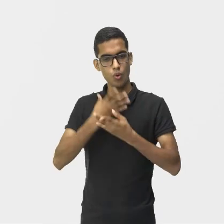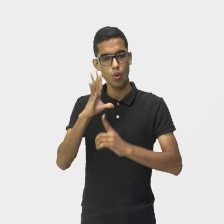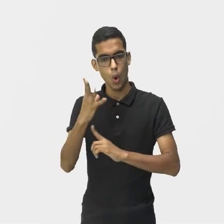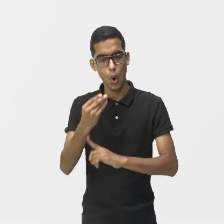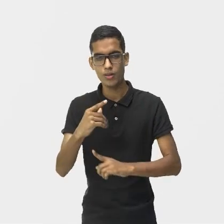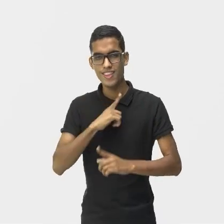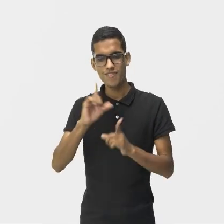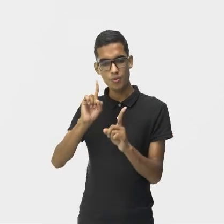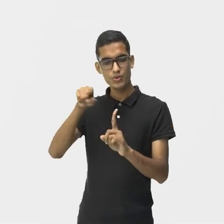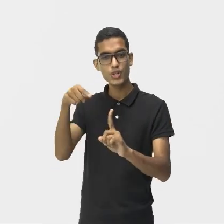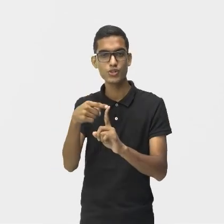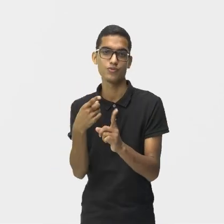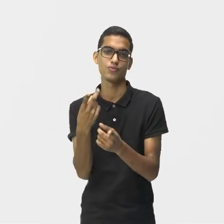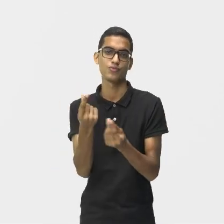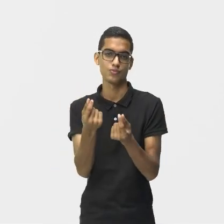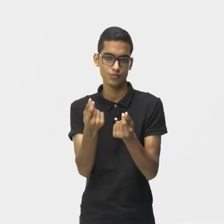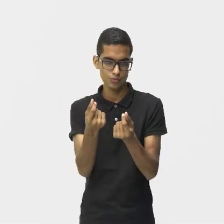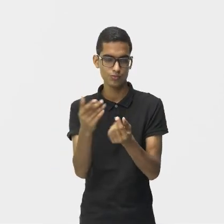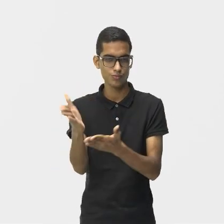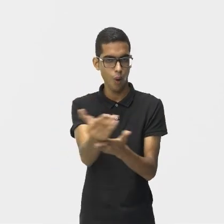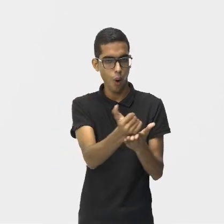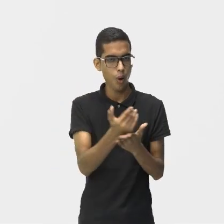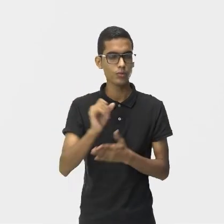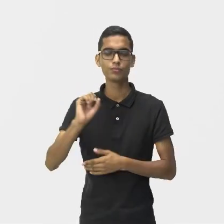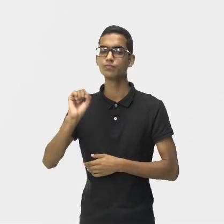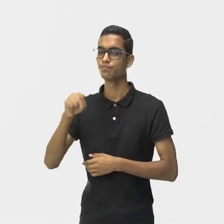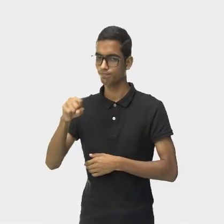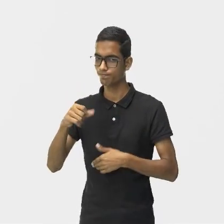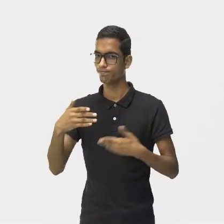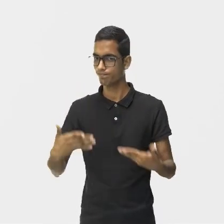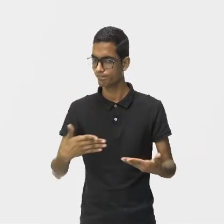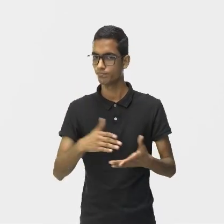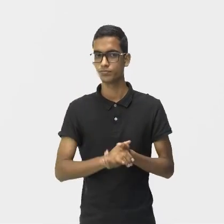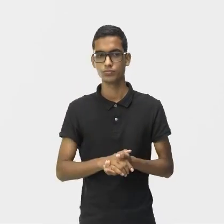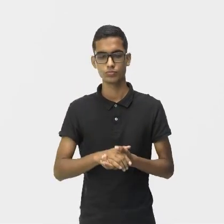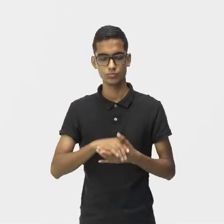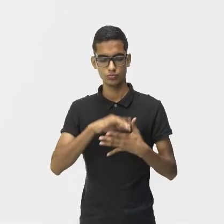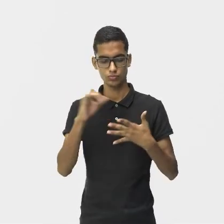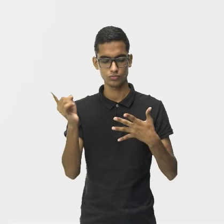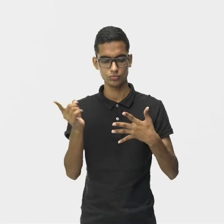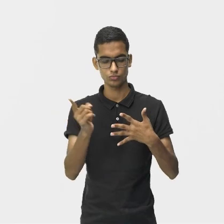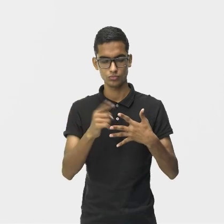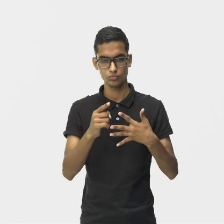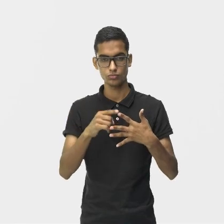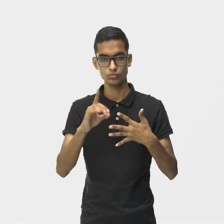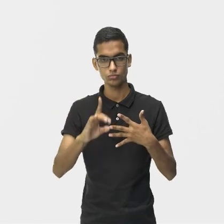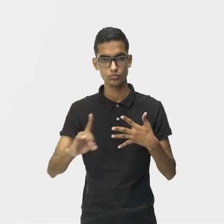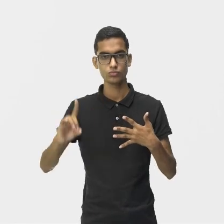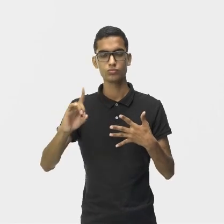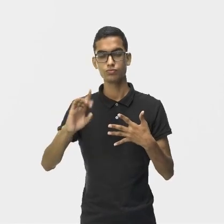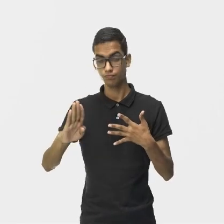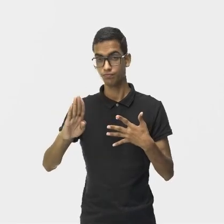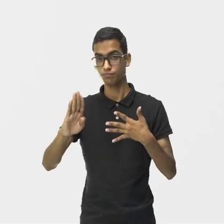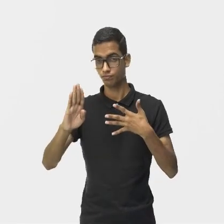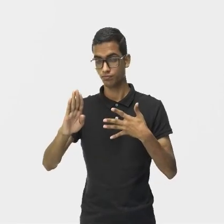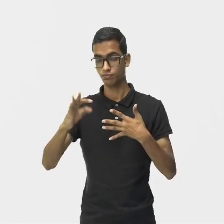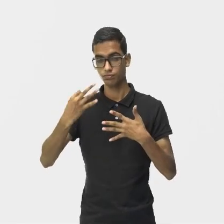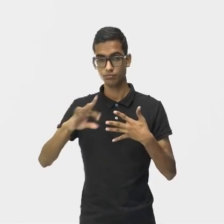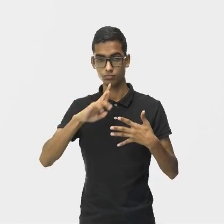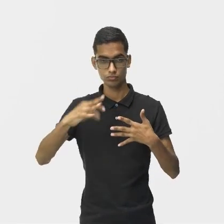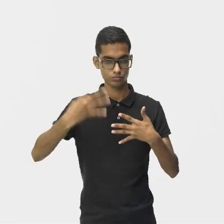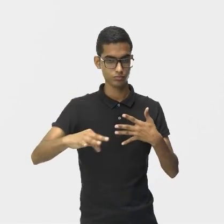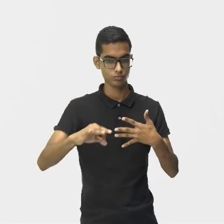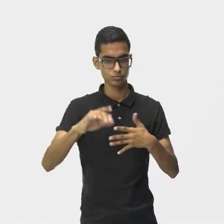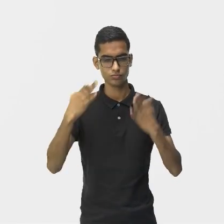E também não está correta. O certo mesmo é a letra B de bola. Parabéns para vocês